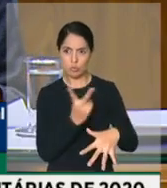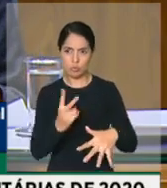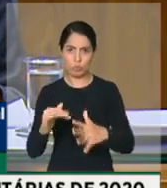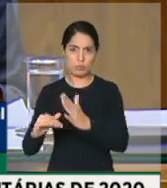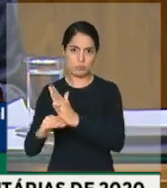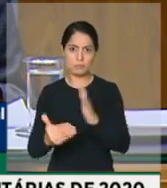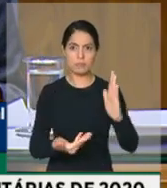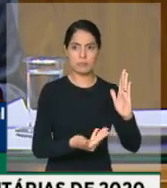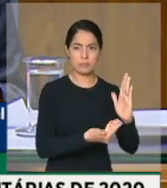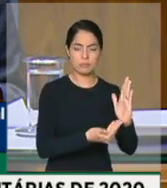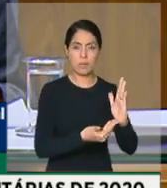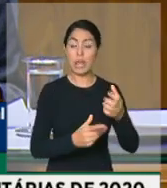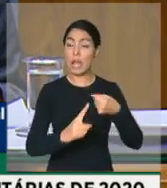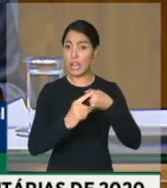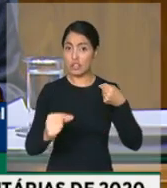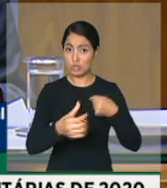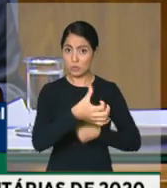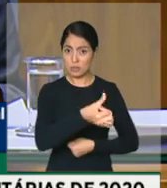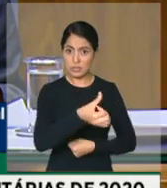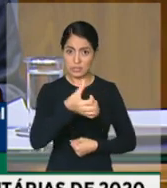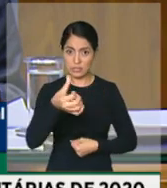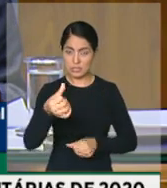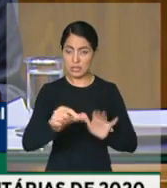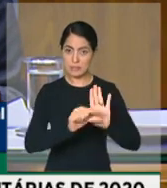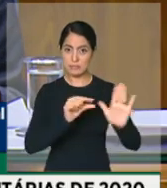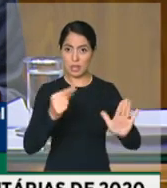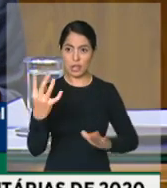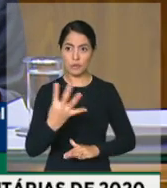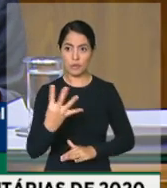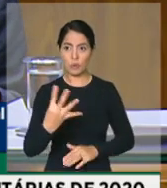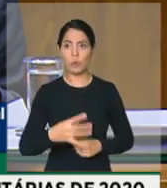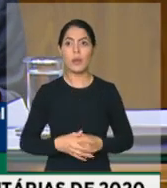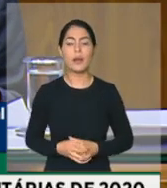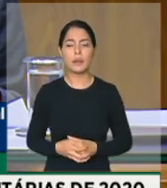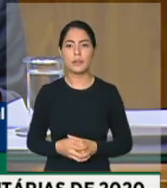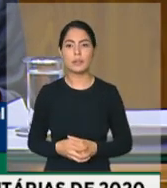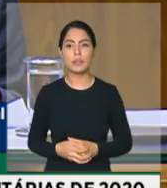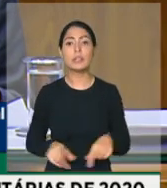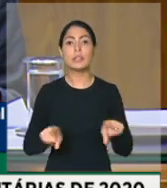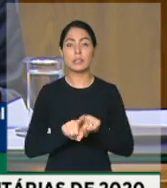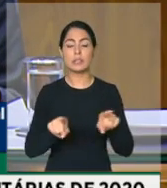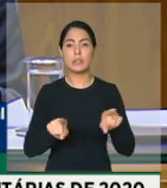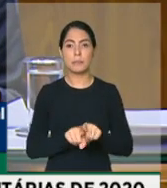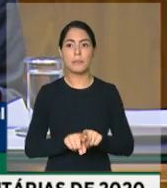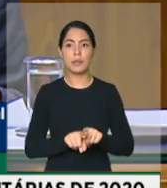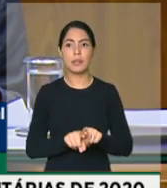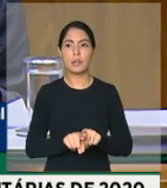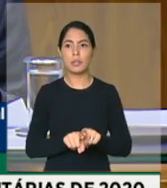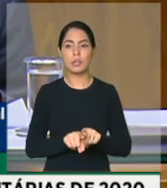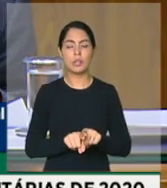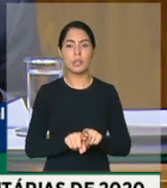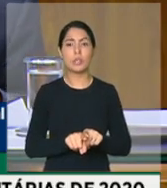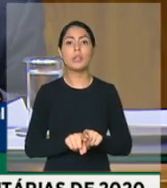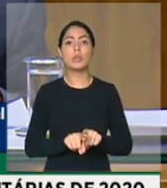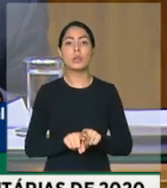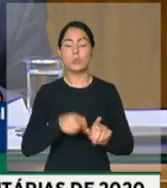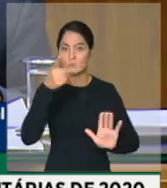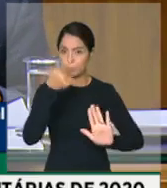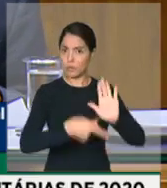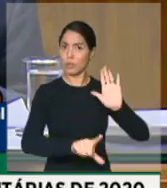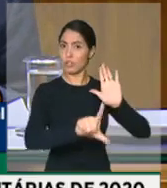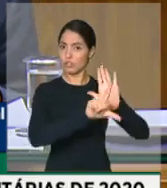Congresso Nacional, artigo 66, parágrafo 4º, e que os projetos de lei de matéria orçamentária, ainda